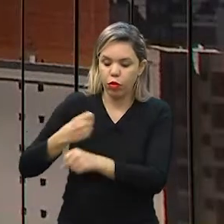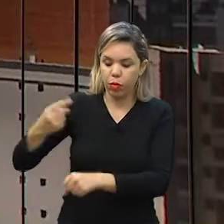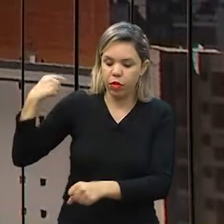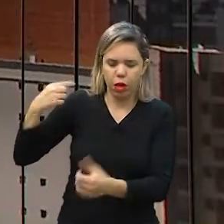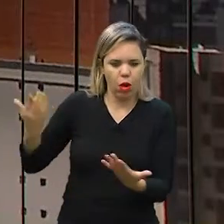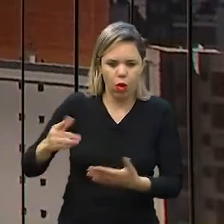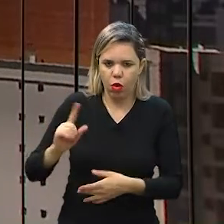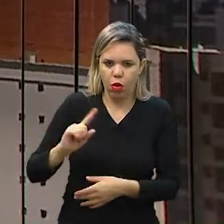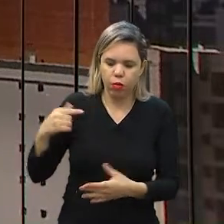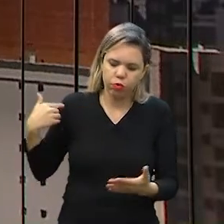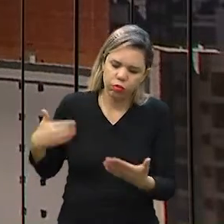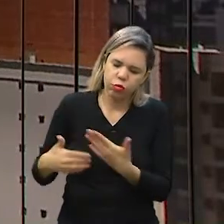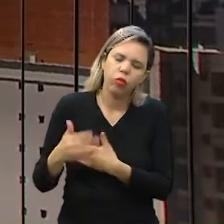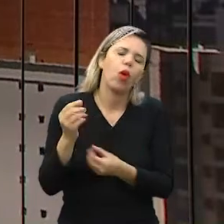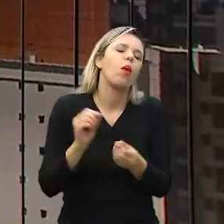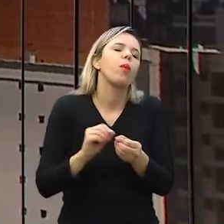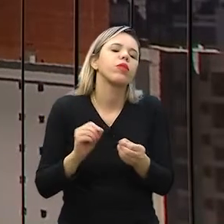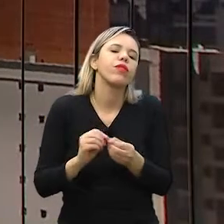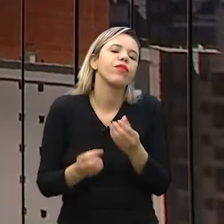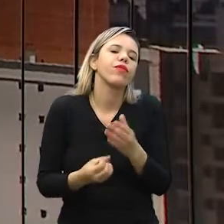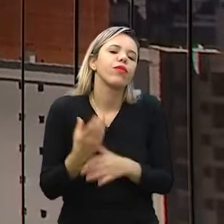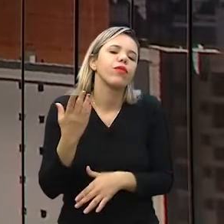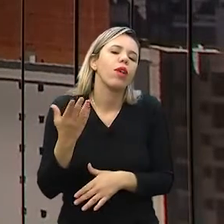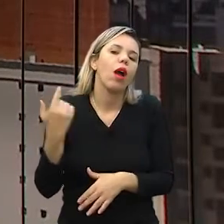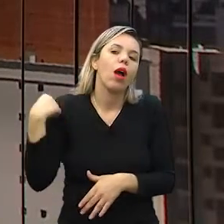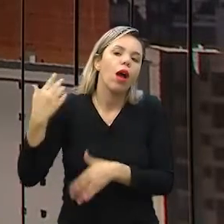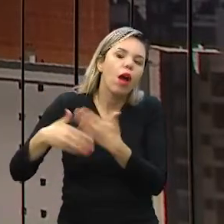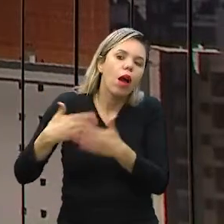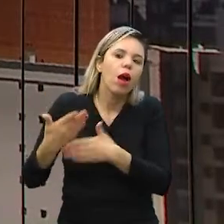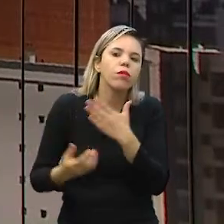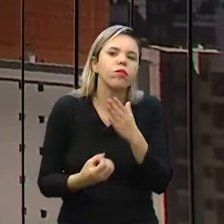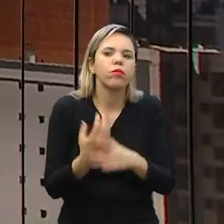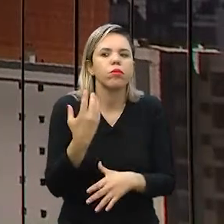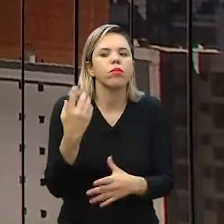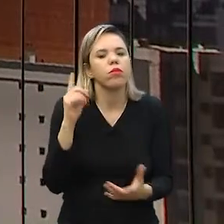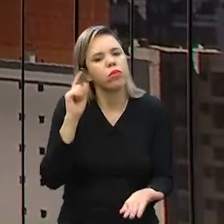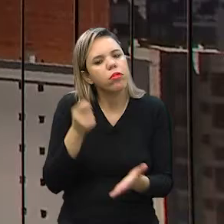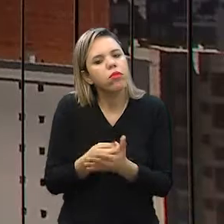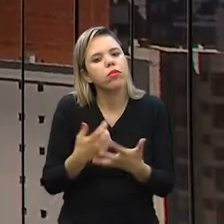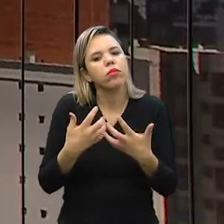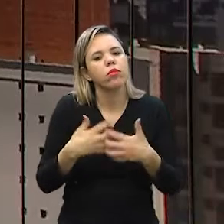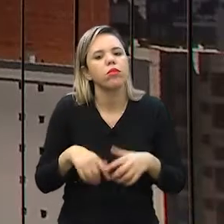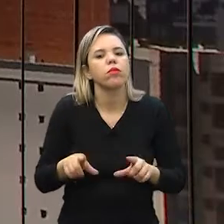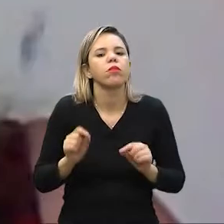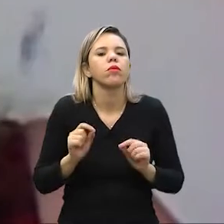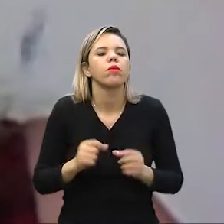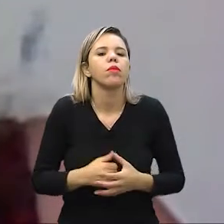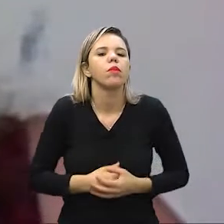de agora. Como é que tem sido isso? Como é que foi isso? Como é que surgiu essa decisão?